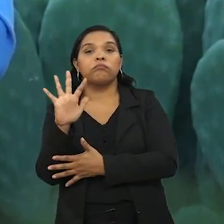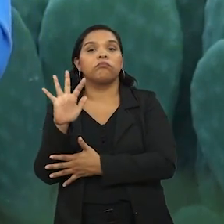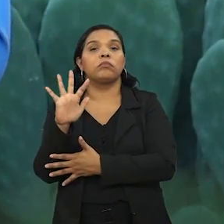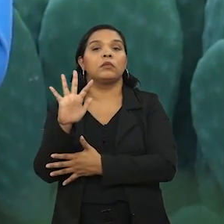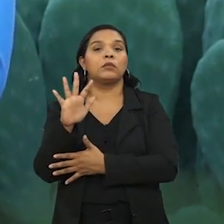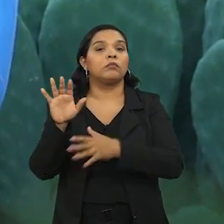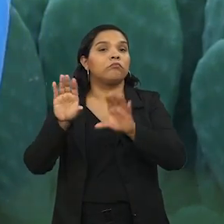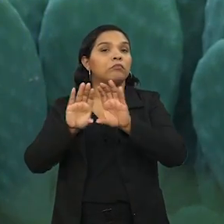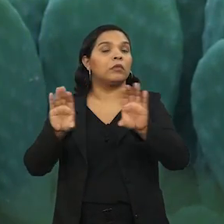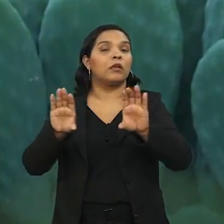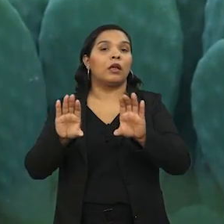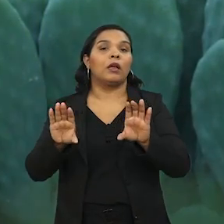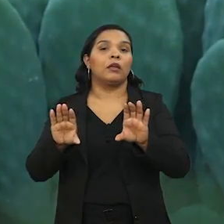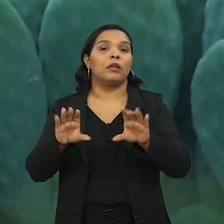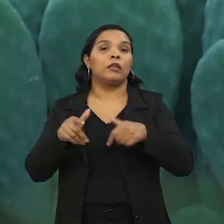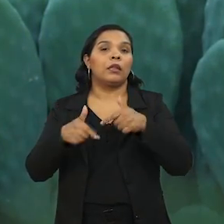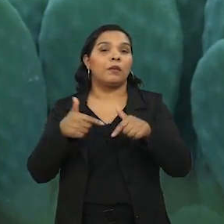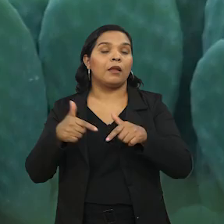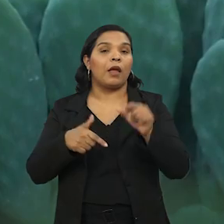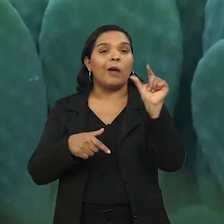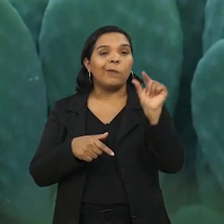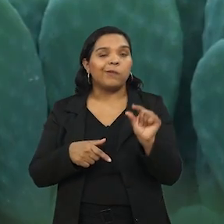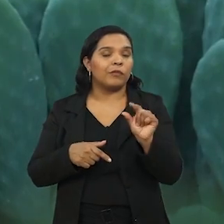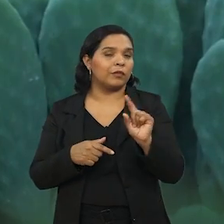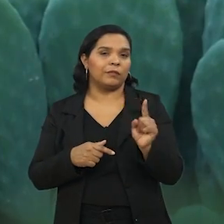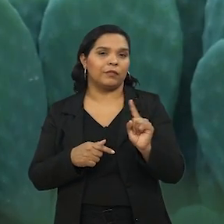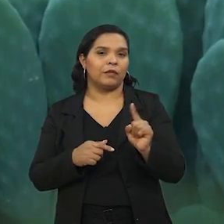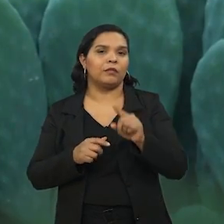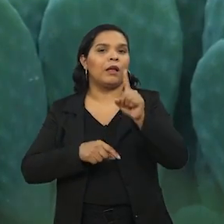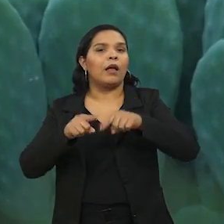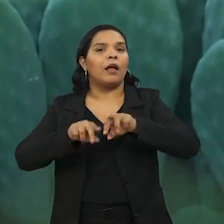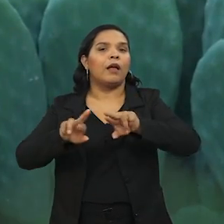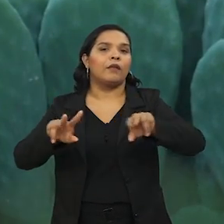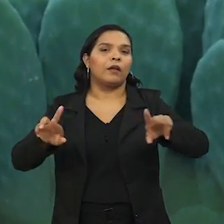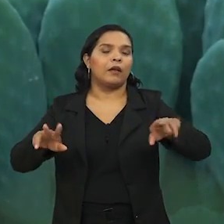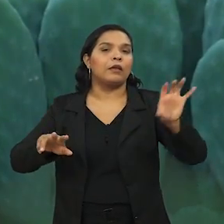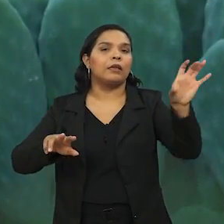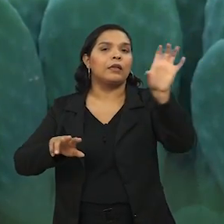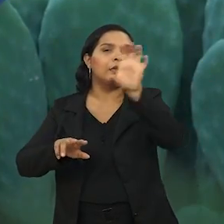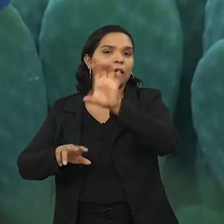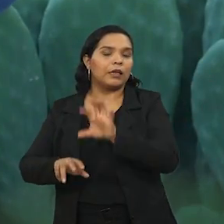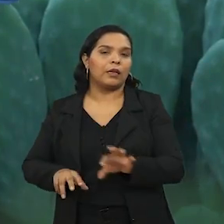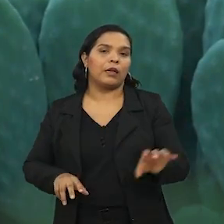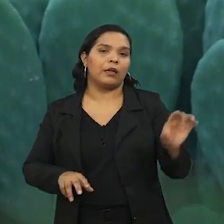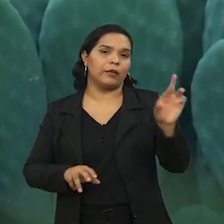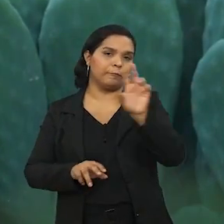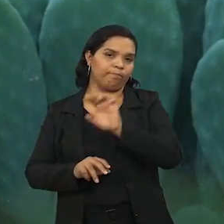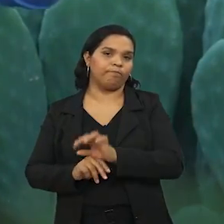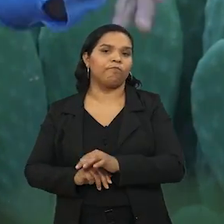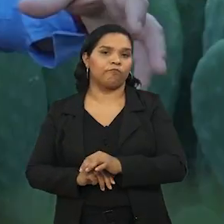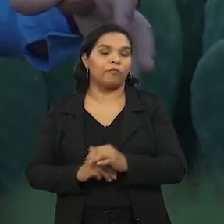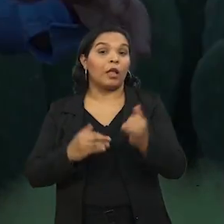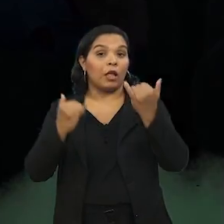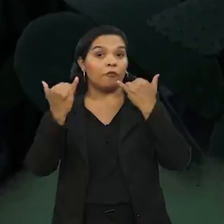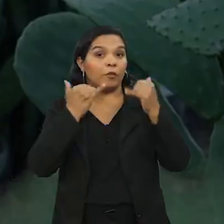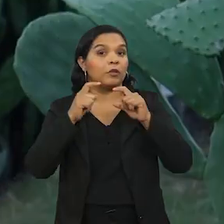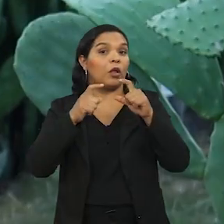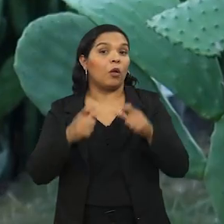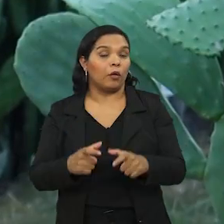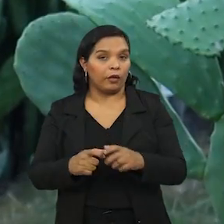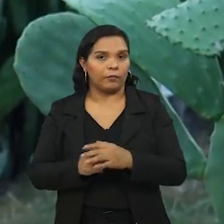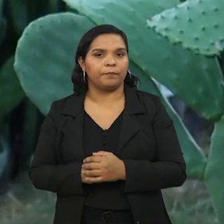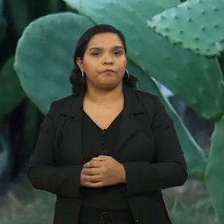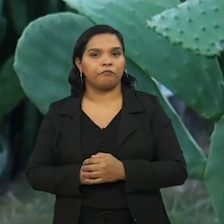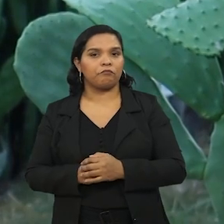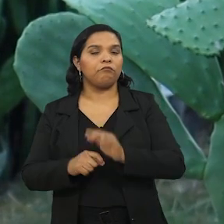está, não adianta ele trabalhar com a palma miúda. Então, isso é variável com cada região, é uma questão de informação local. Vai